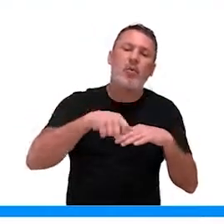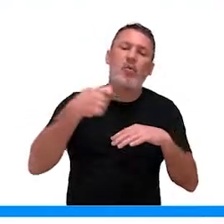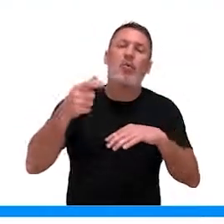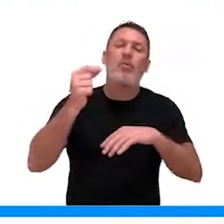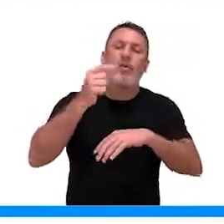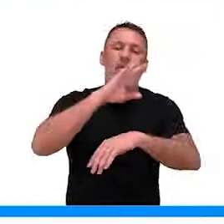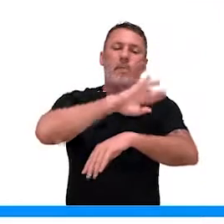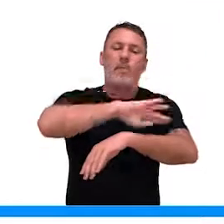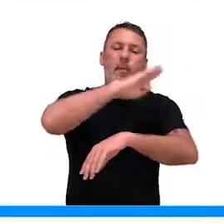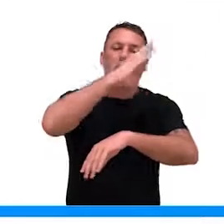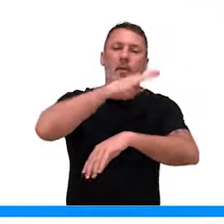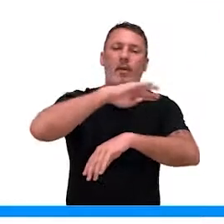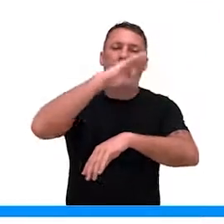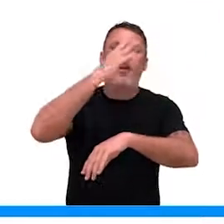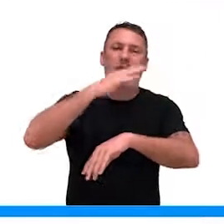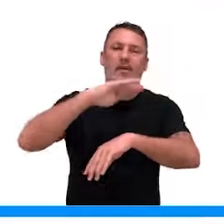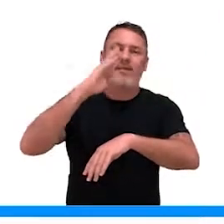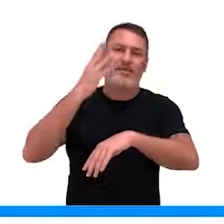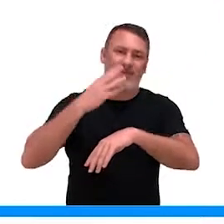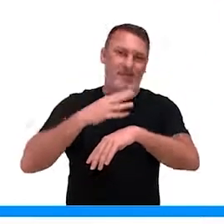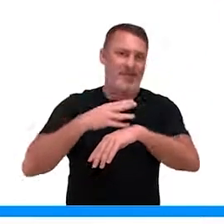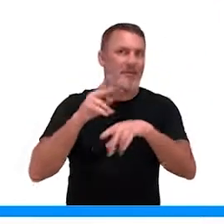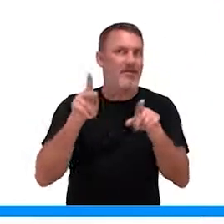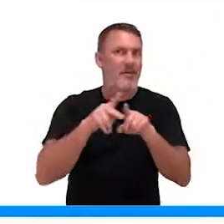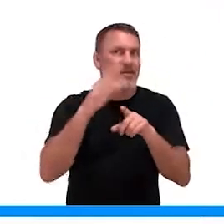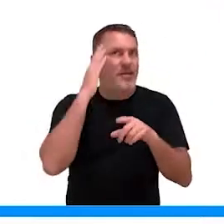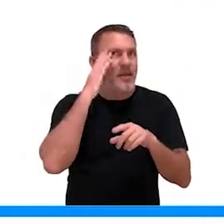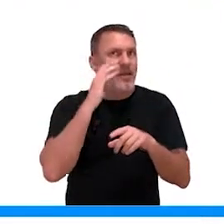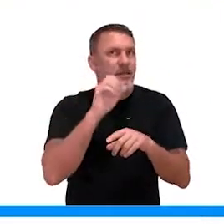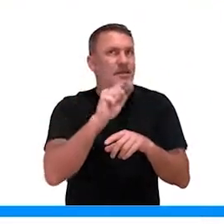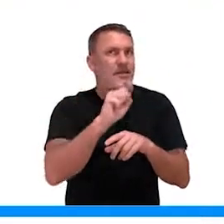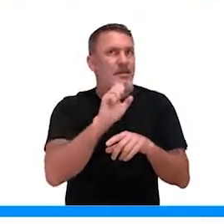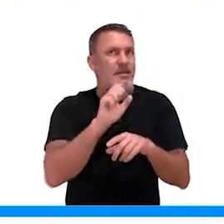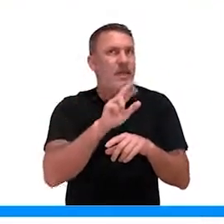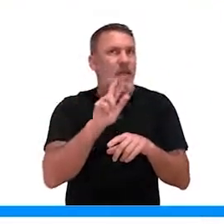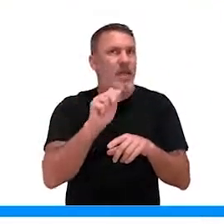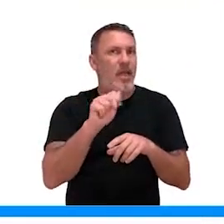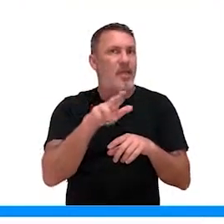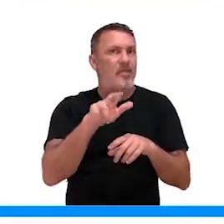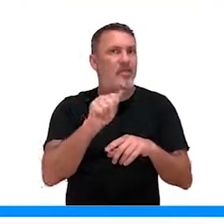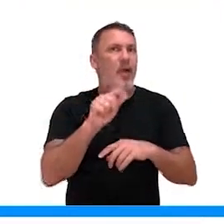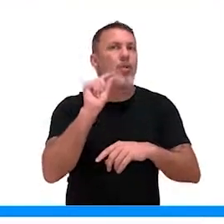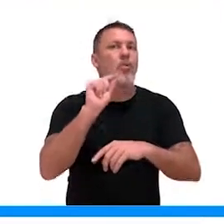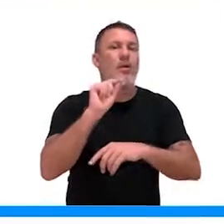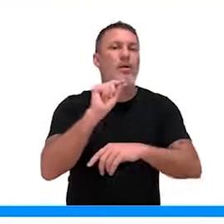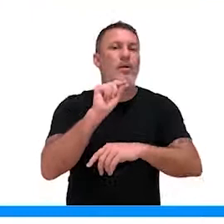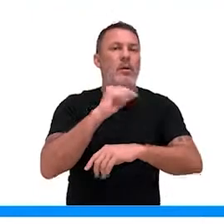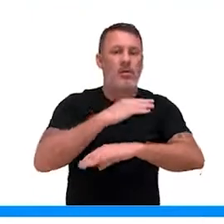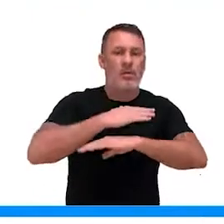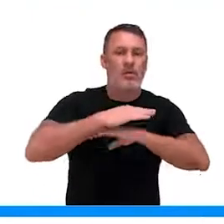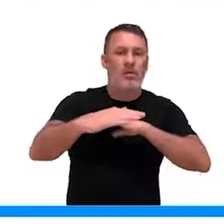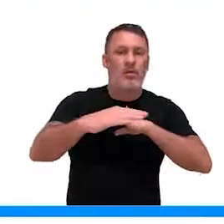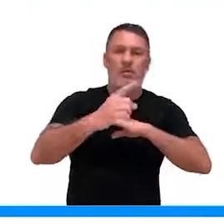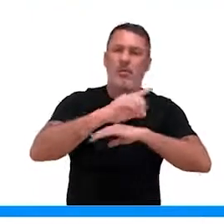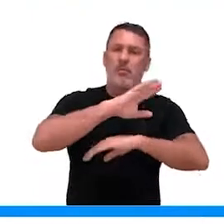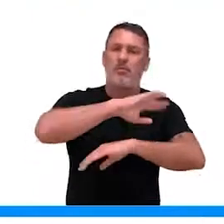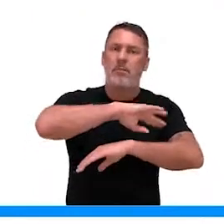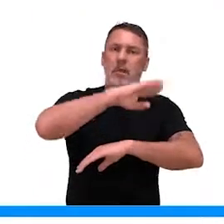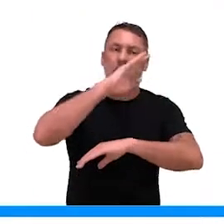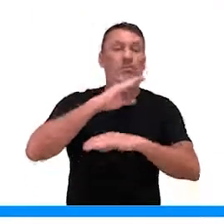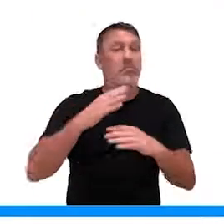serra. Ou seja, aqui uma referência a uma feição orográfica, geomorfológica.